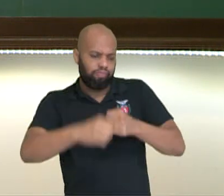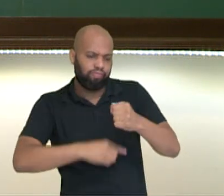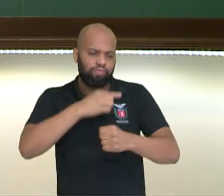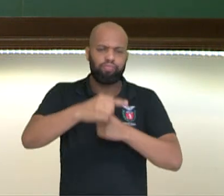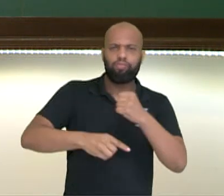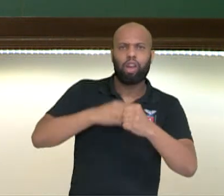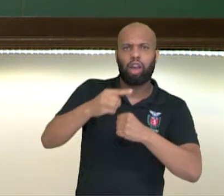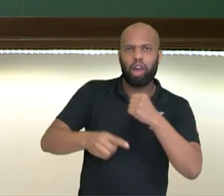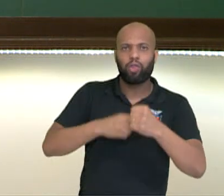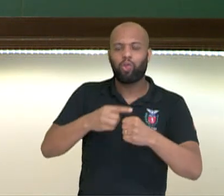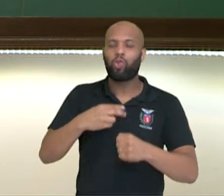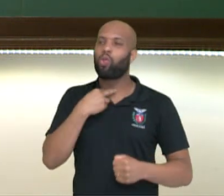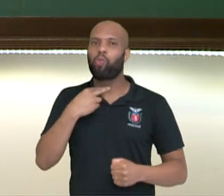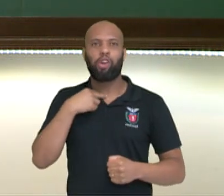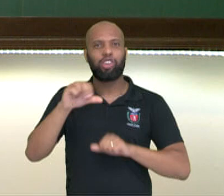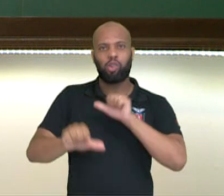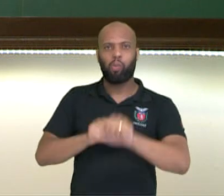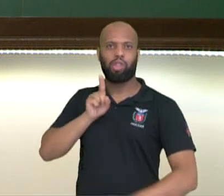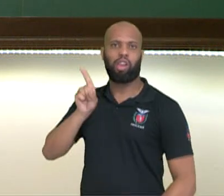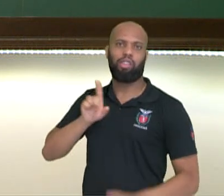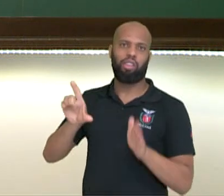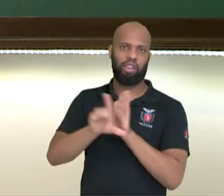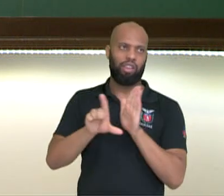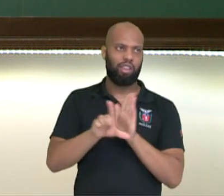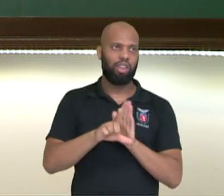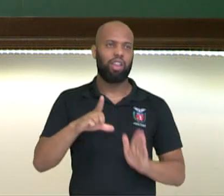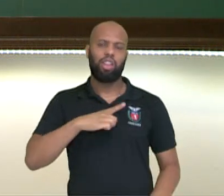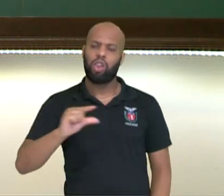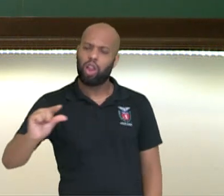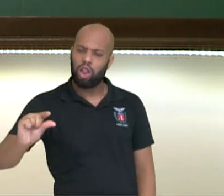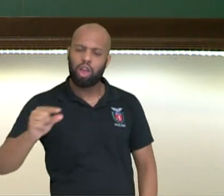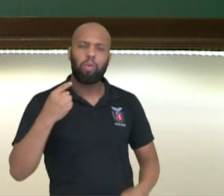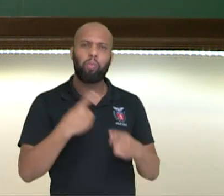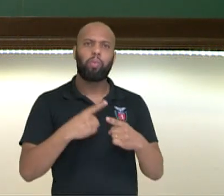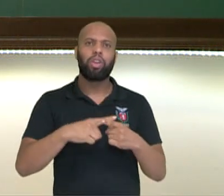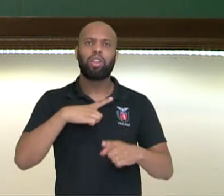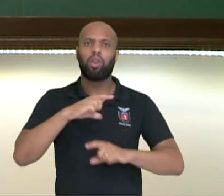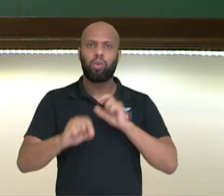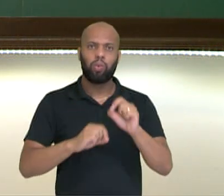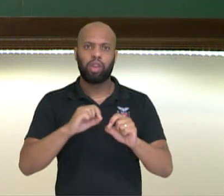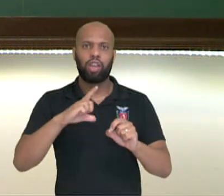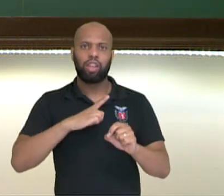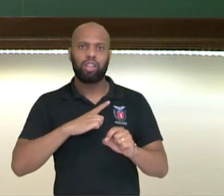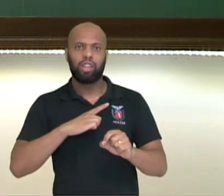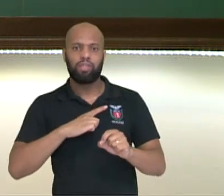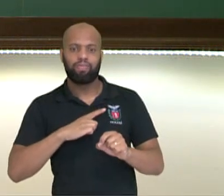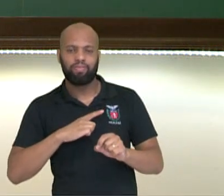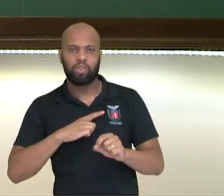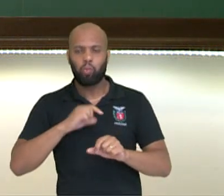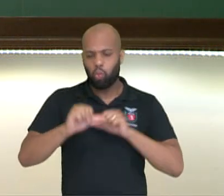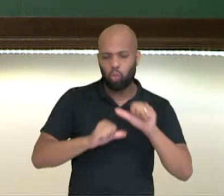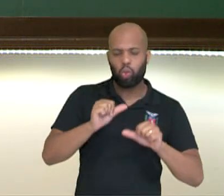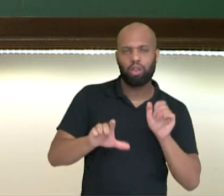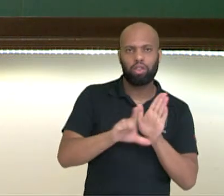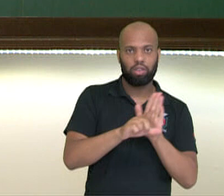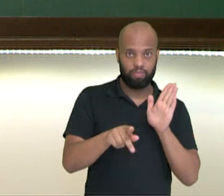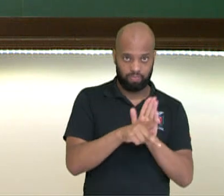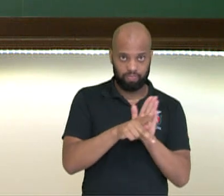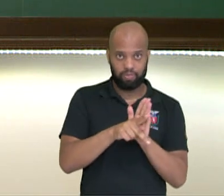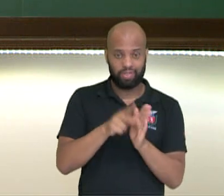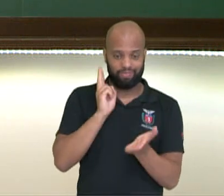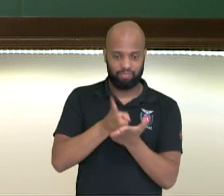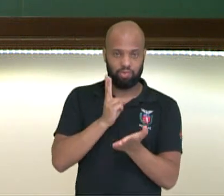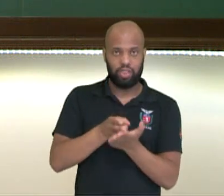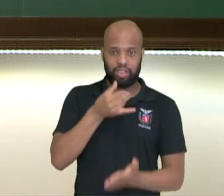lei da conservação da carga elétrica. Então eu sei que tem uma partícula ali porque tem uma violação da lei da conservação da elétrica aqui. Por exemplo, o